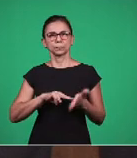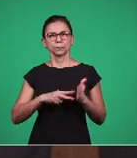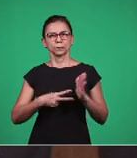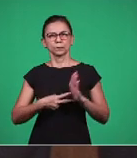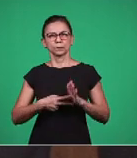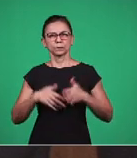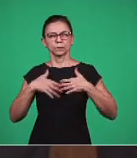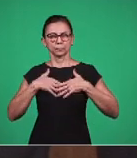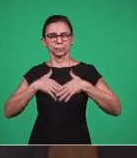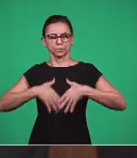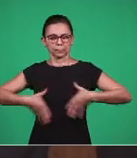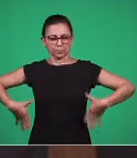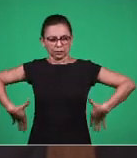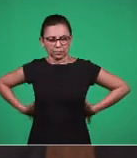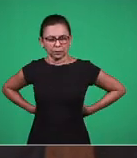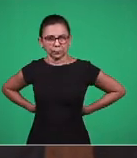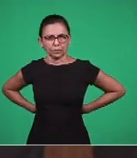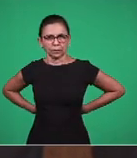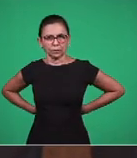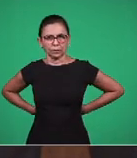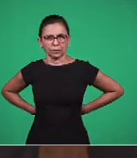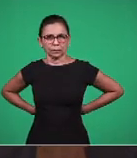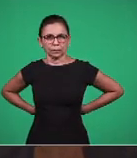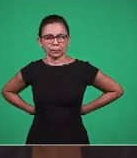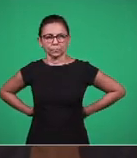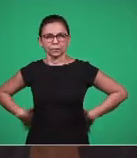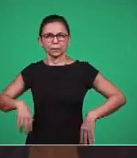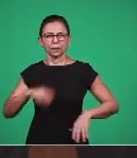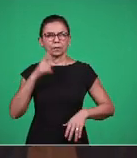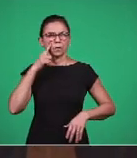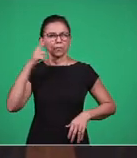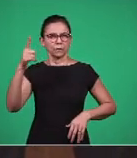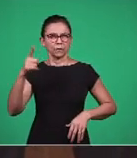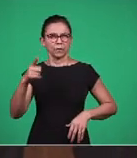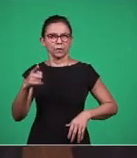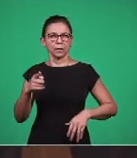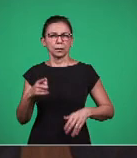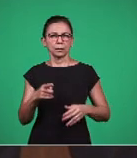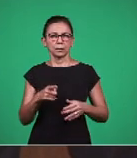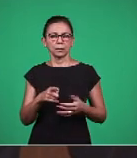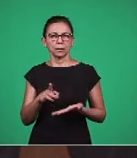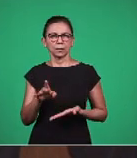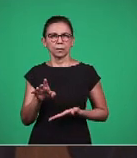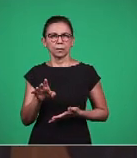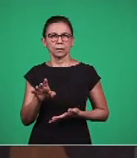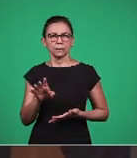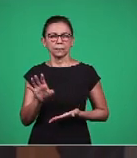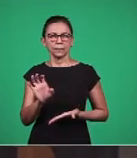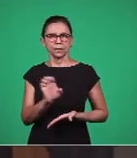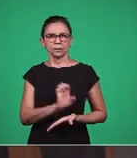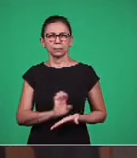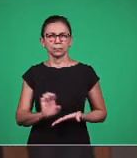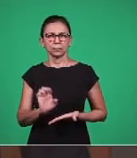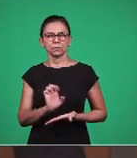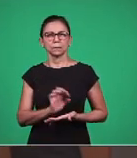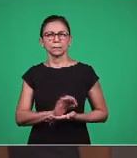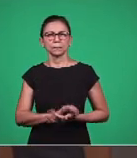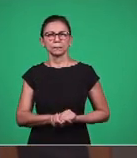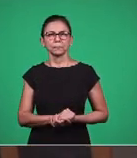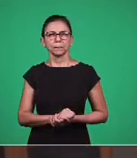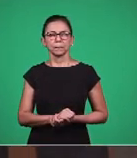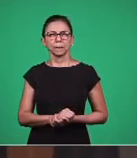lombos cingidos, você vai ler em Efésios, você vai encontrar o texto assim, lombos cingidos com a